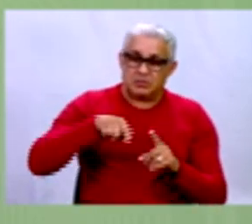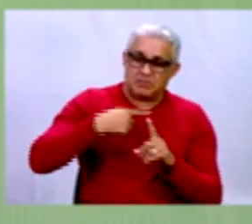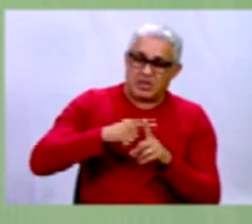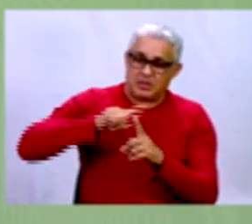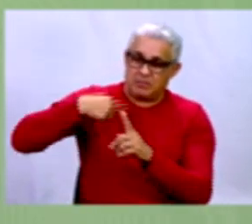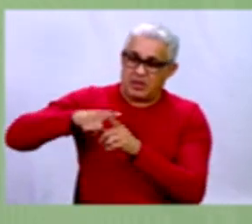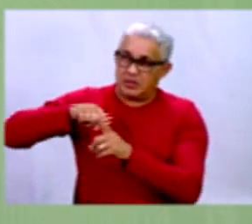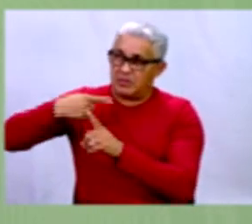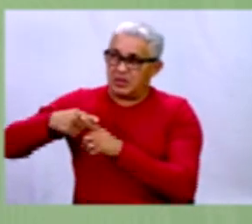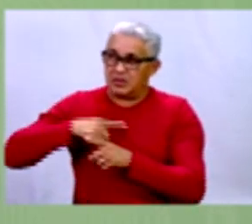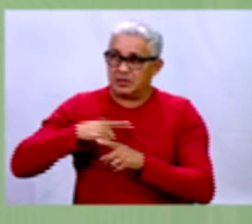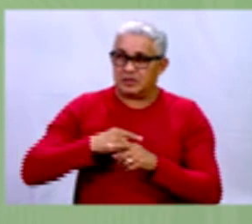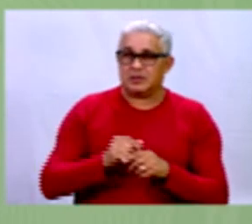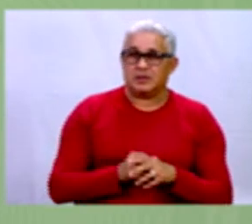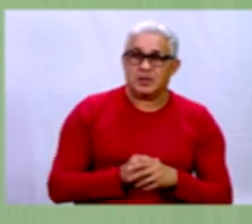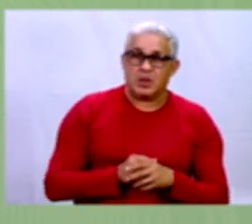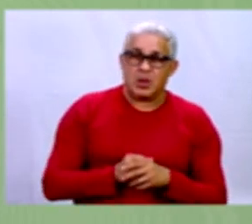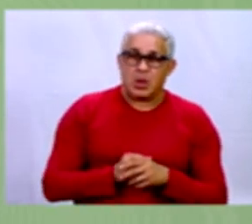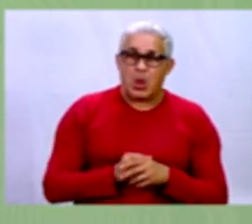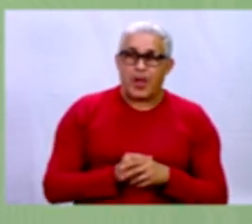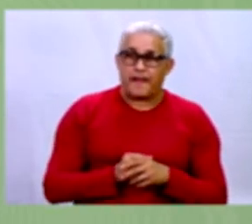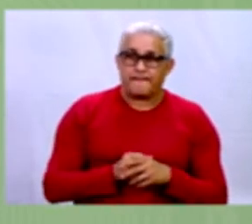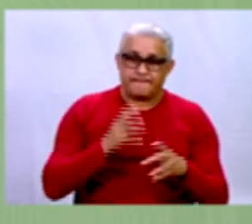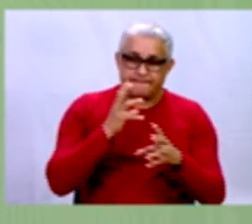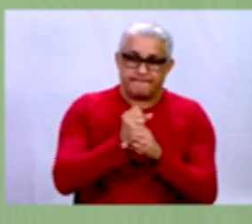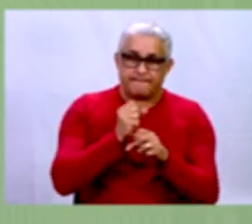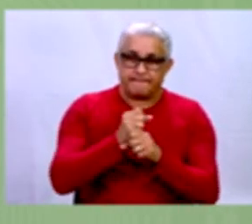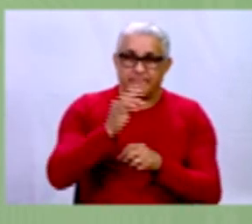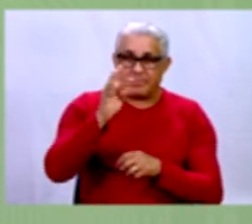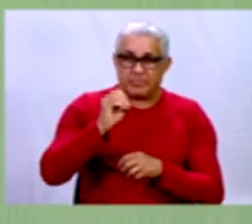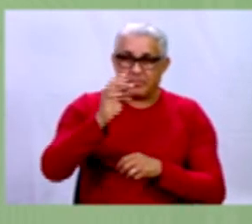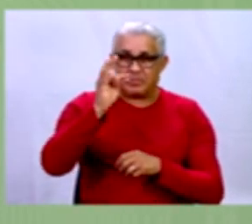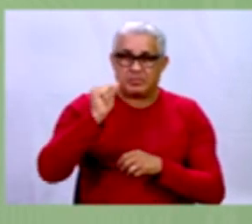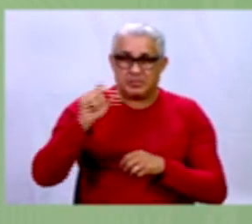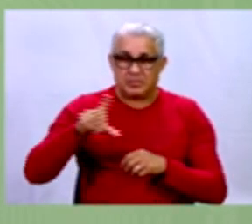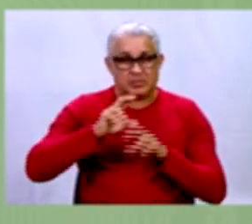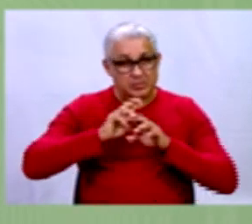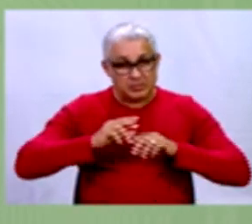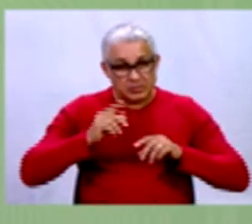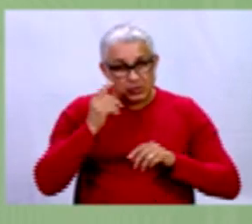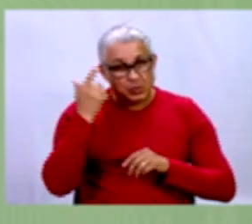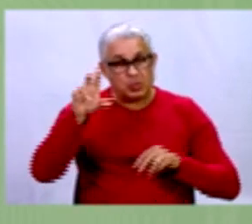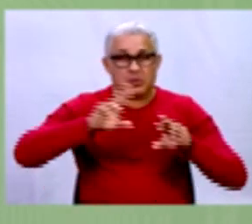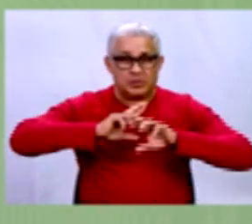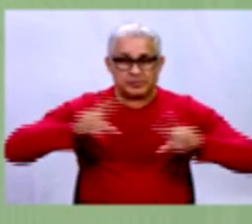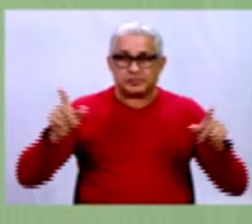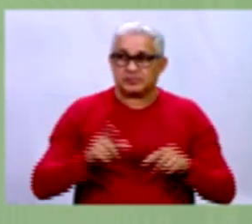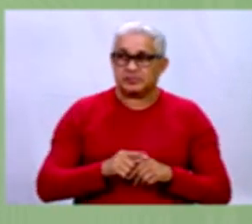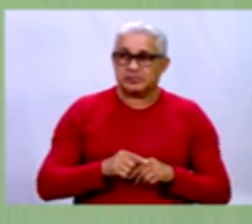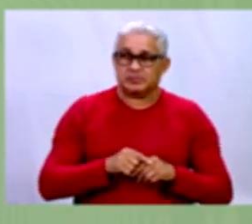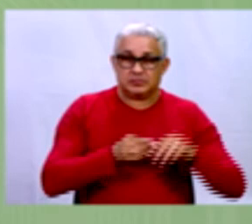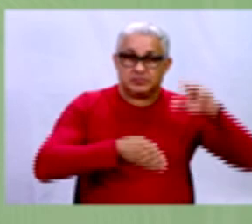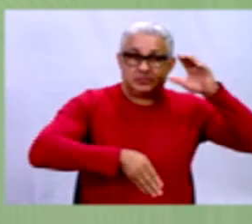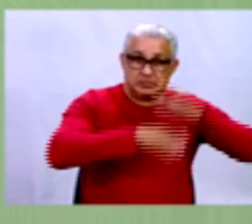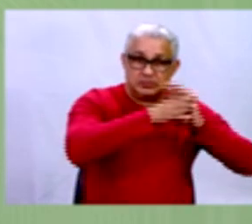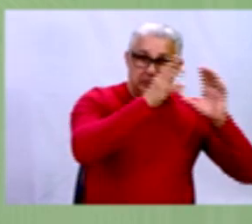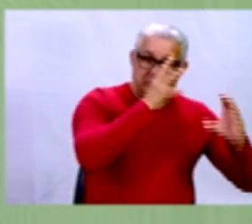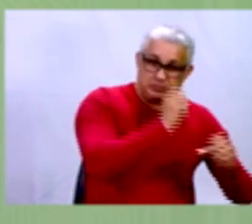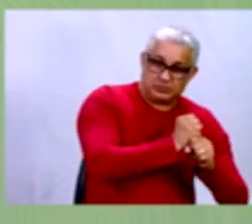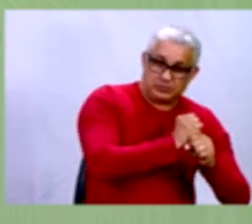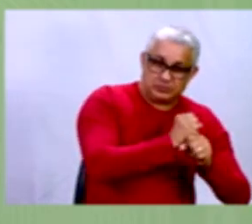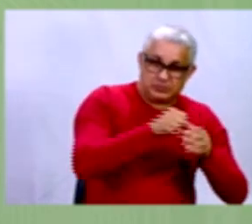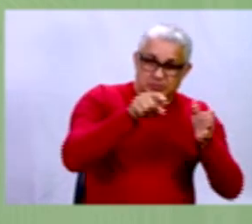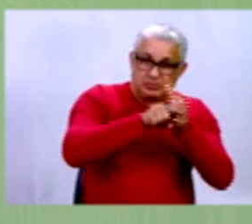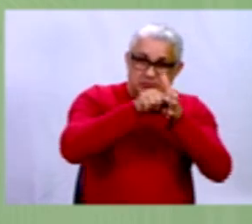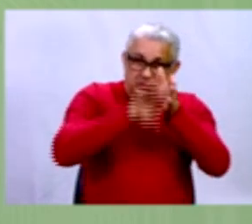de despesa. Aqui vai dar outro total. A gente vai pegar o total das entradas e menos o total